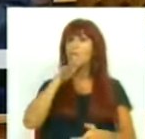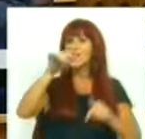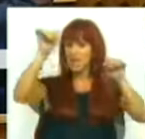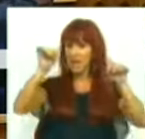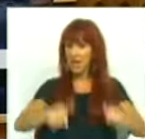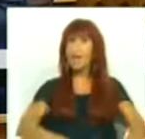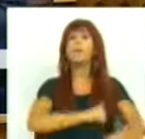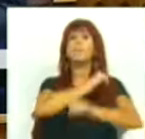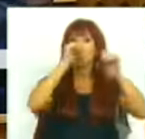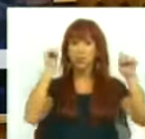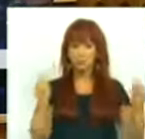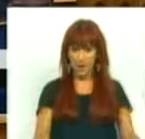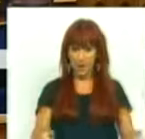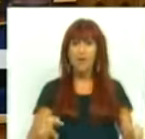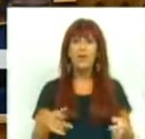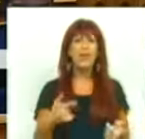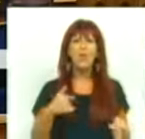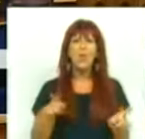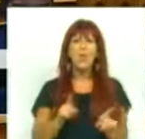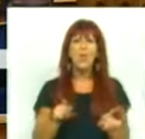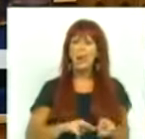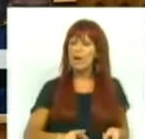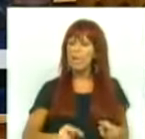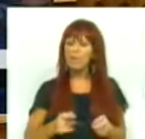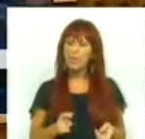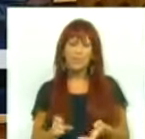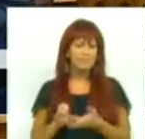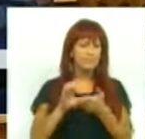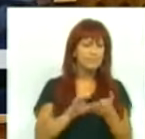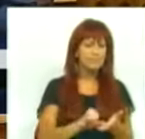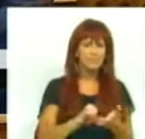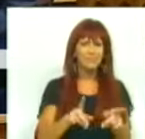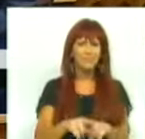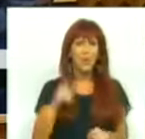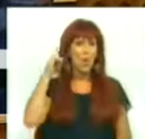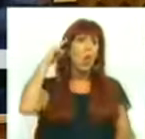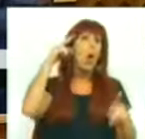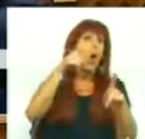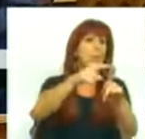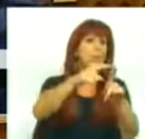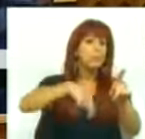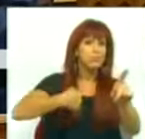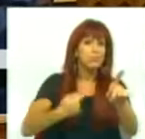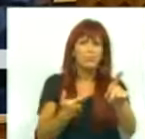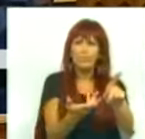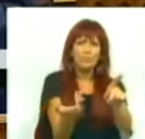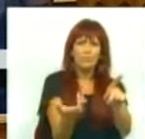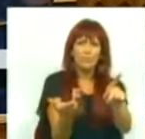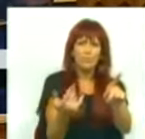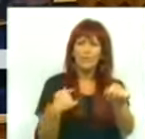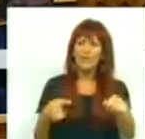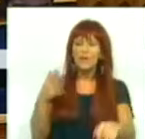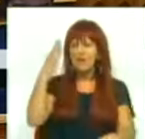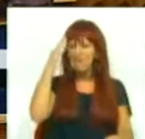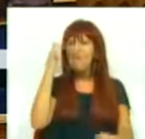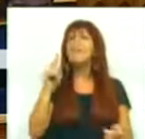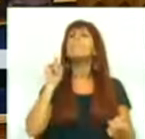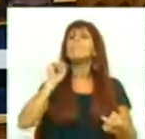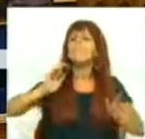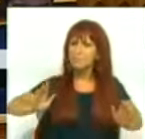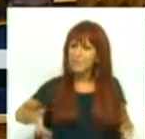disse aqui, e muito bem, não sendo o ajustamento financeiro um fim em si mesmo, ele é um